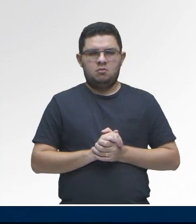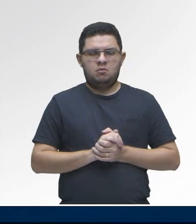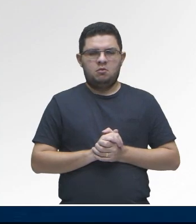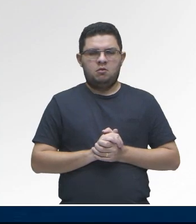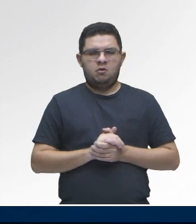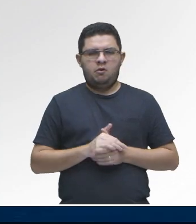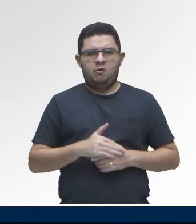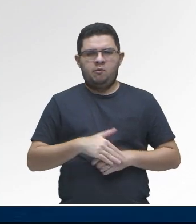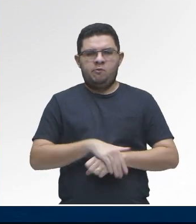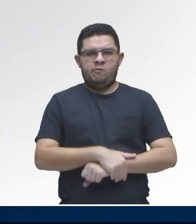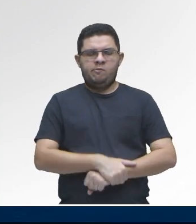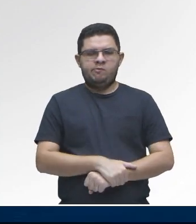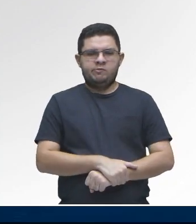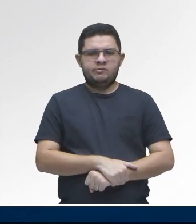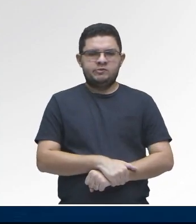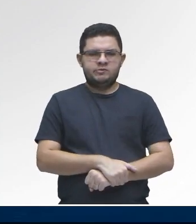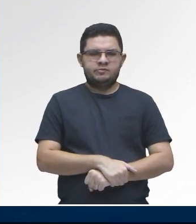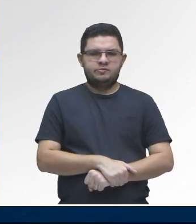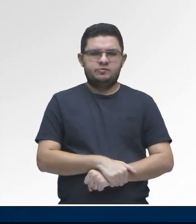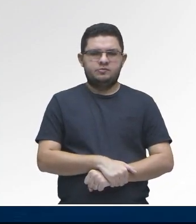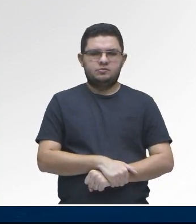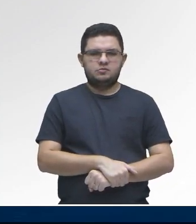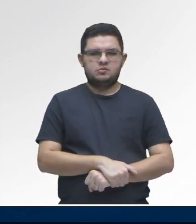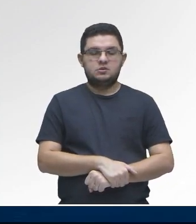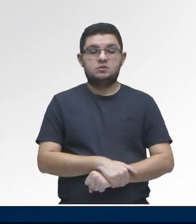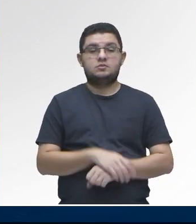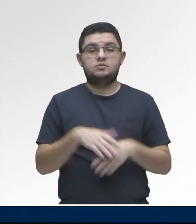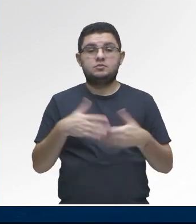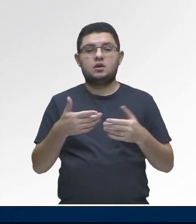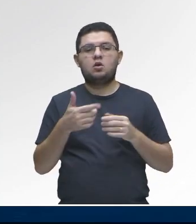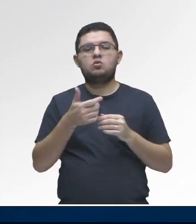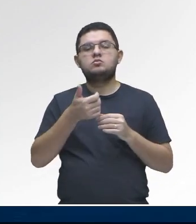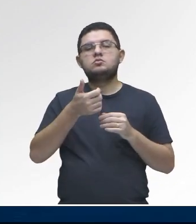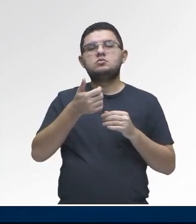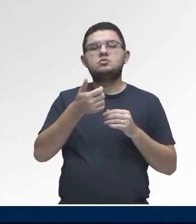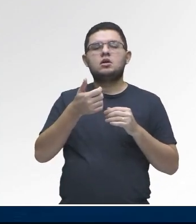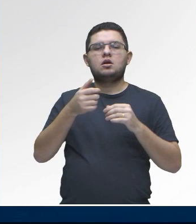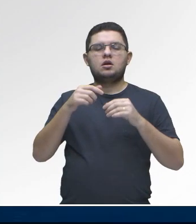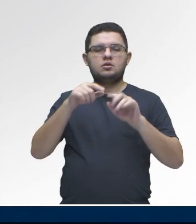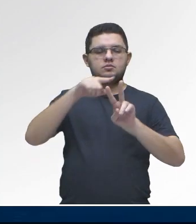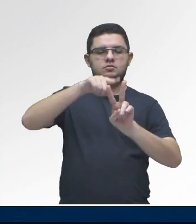49. Ora, a raiz quadrada de 196 é 14.